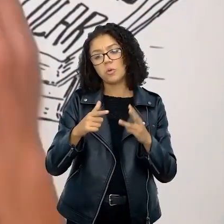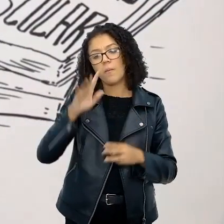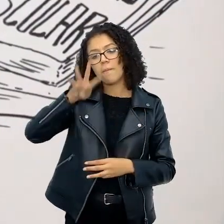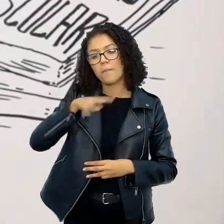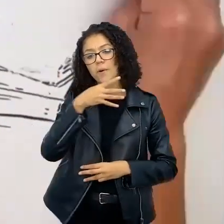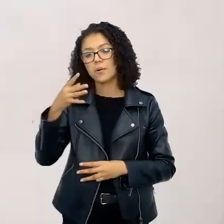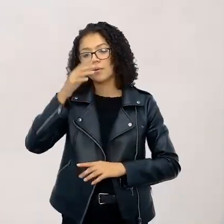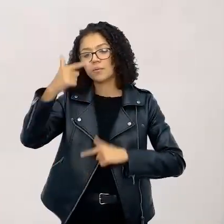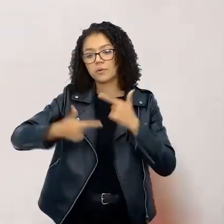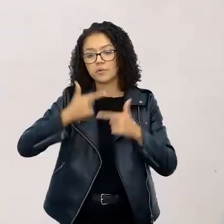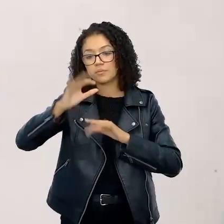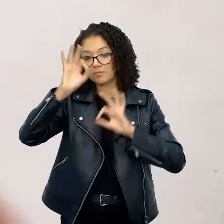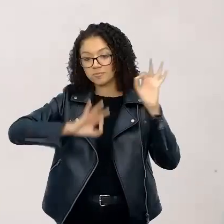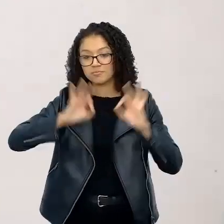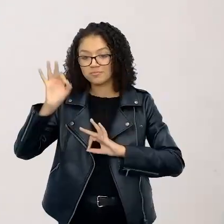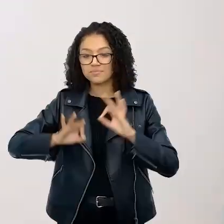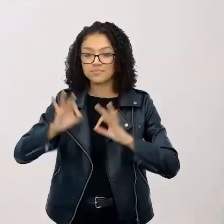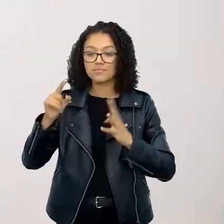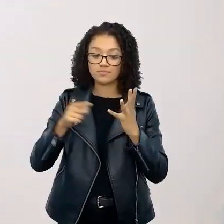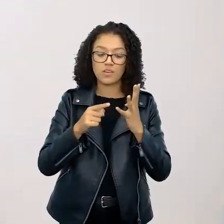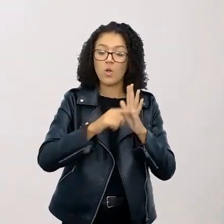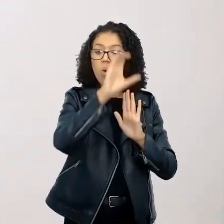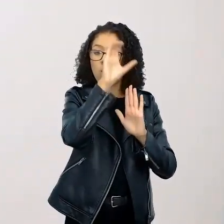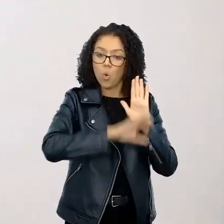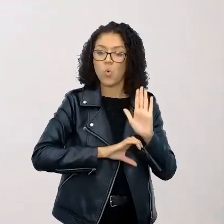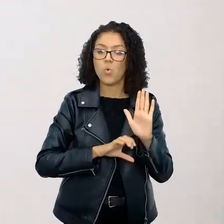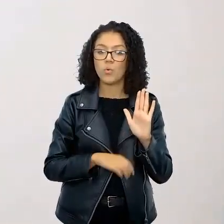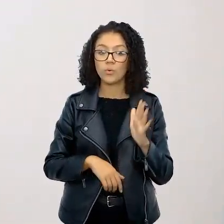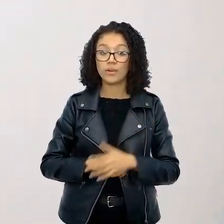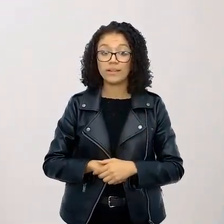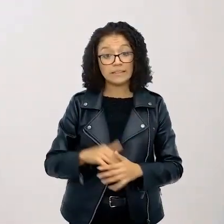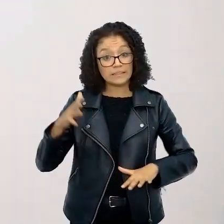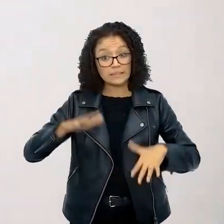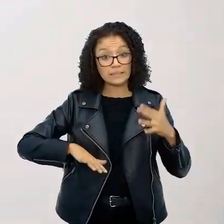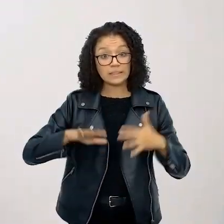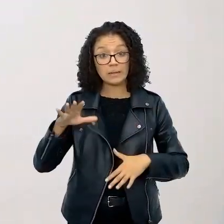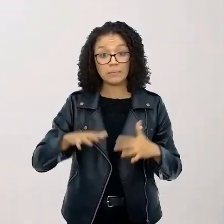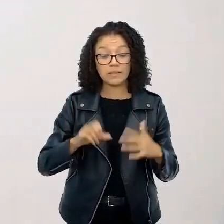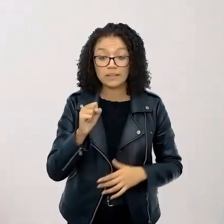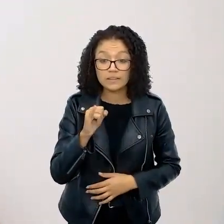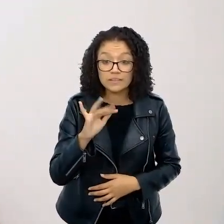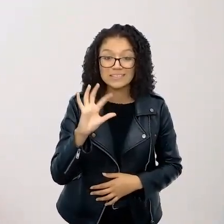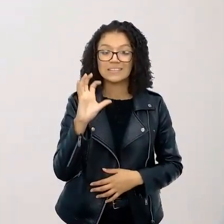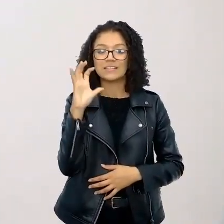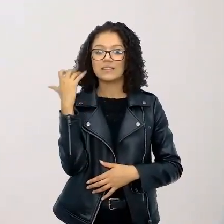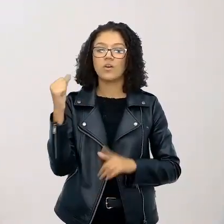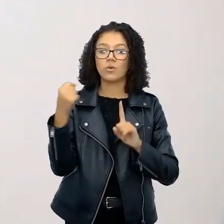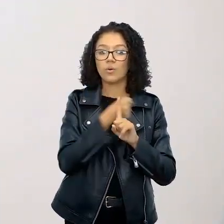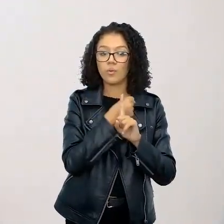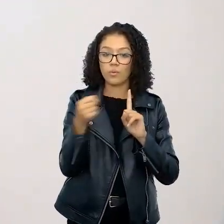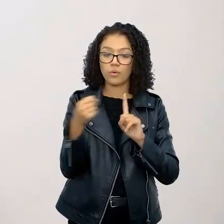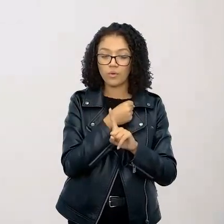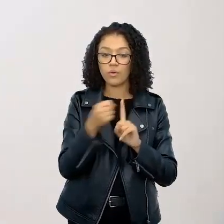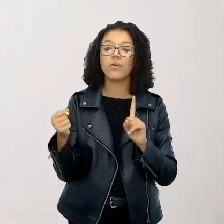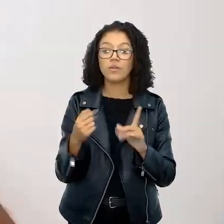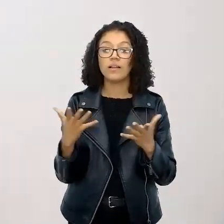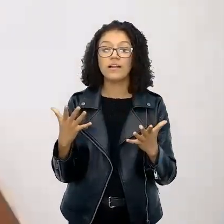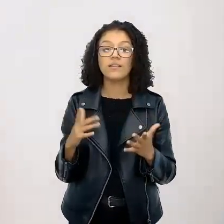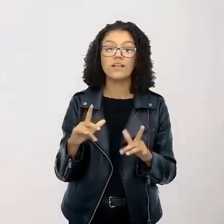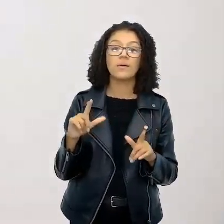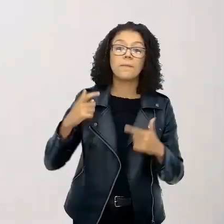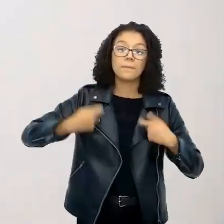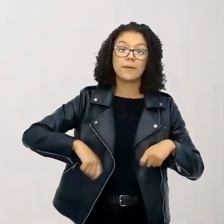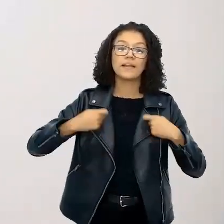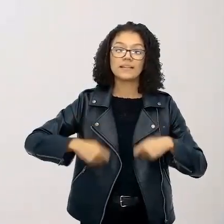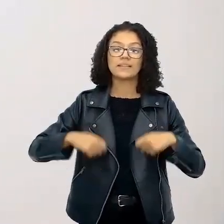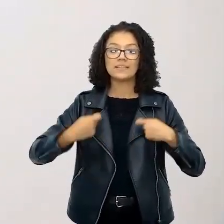e proposta pedagógica curricular. Dependendo da gravidade do caso e nas situações que extrapolam a função da escola, é necessário